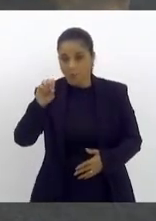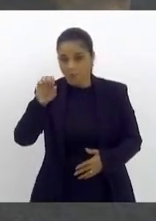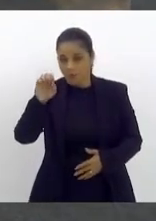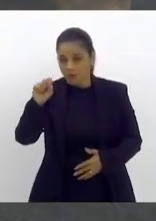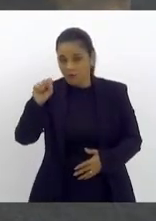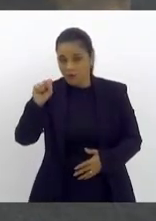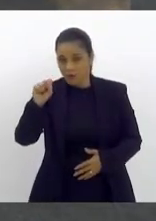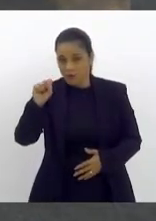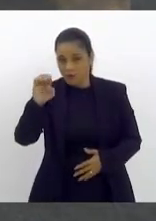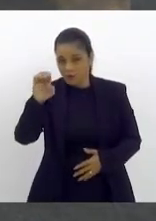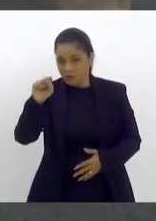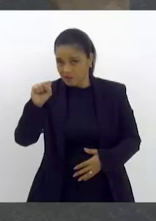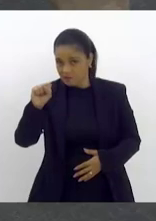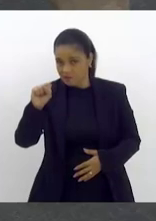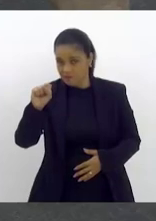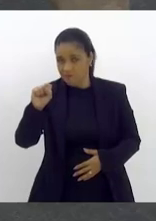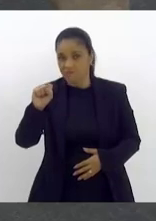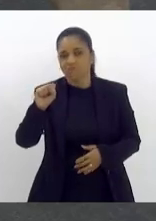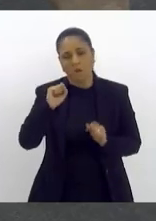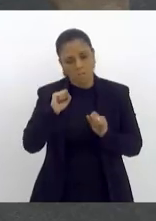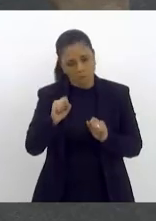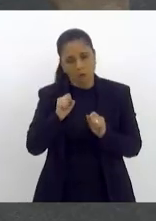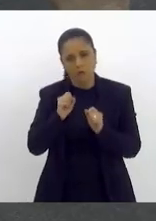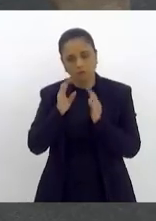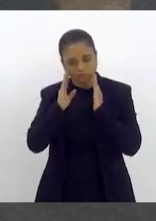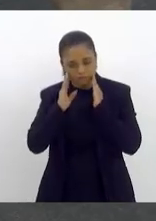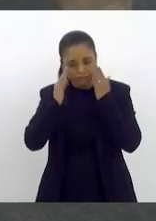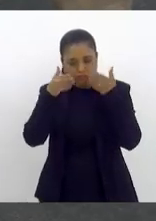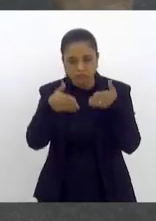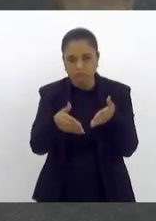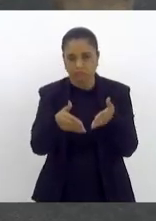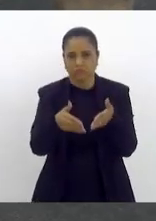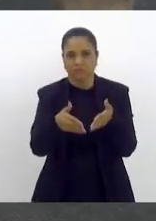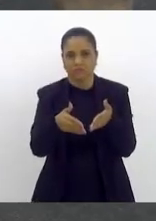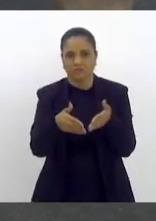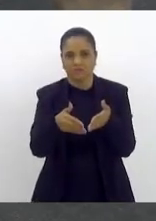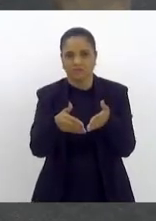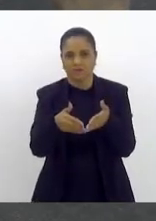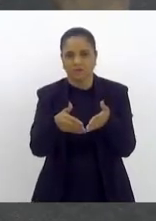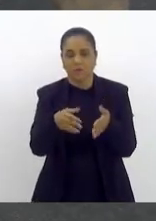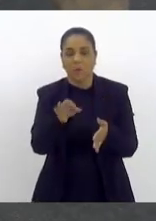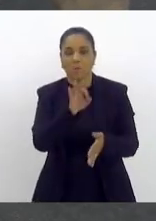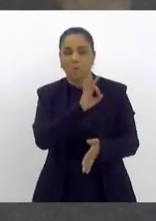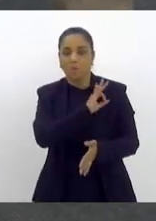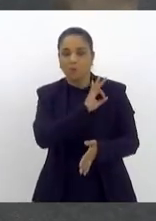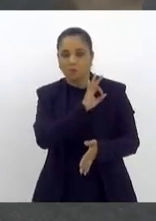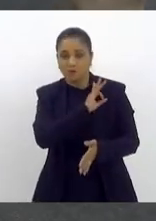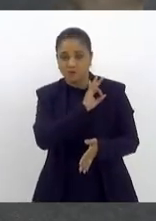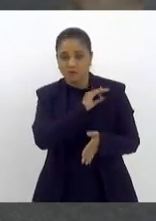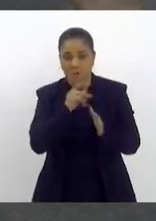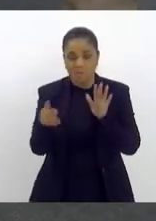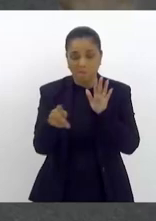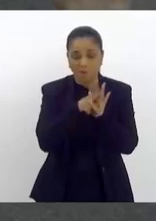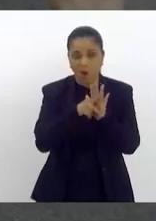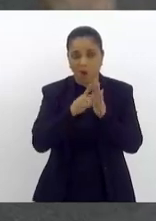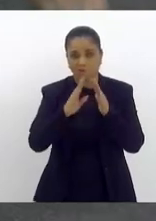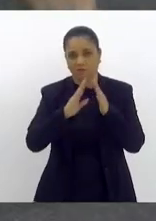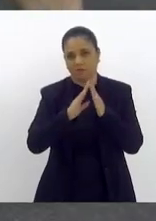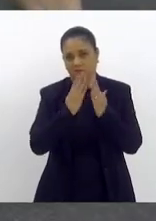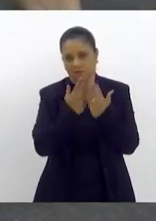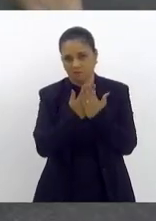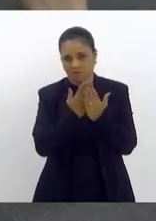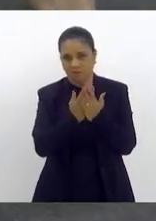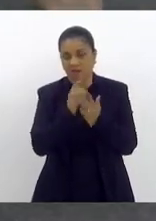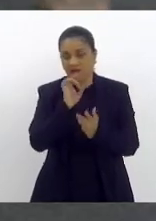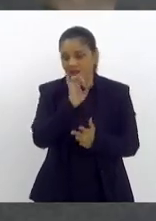PROEIS pode ser direcionado para que possa fazer esse tipo de policiamento. O RAIS também, cada